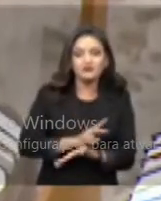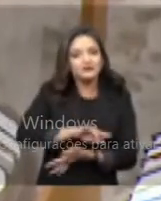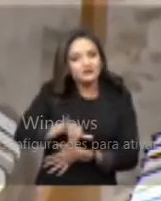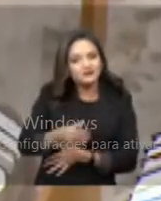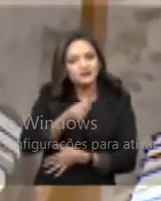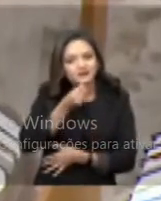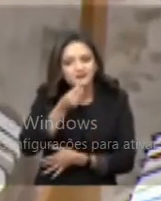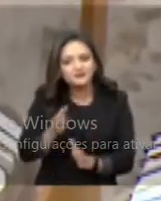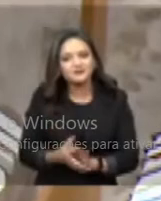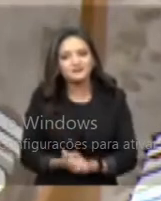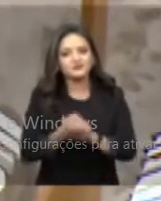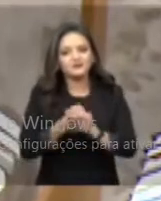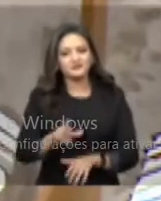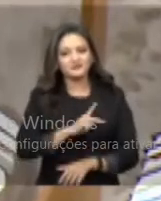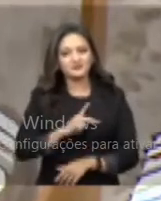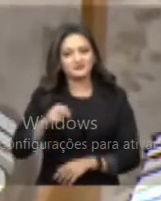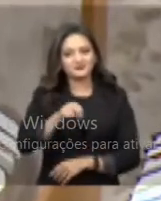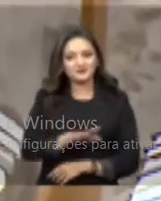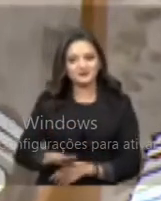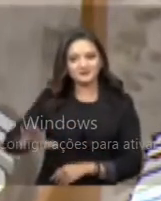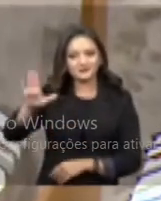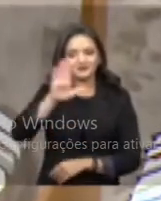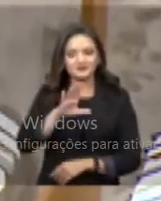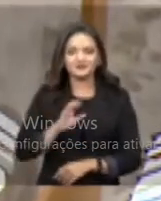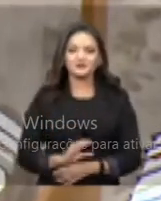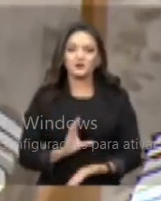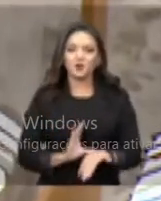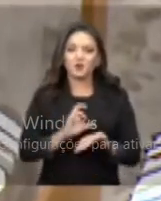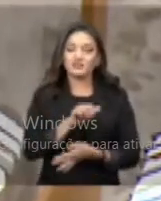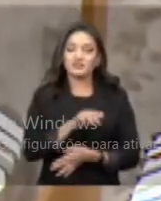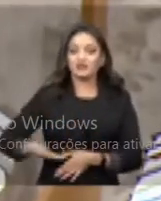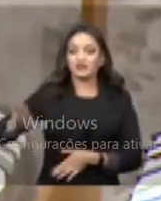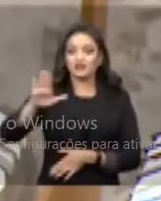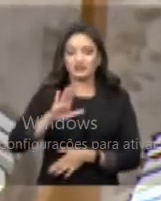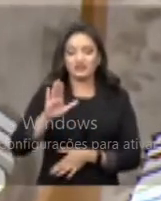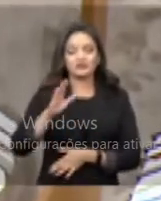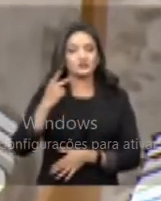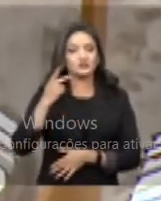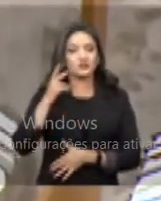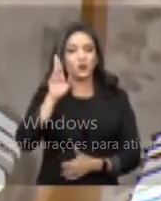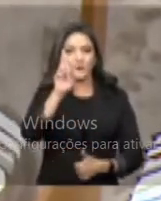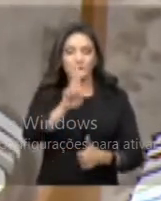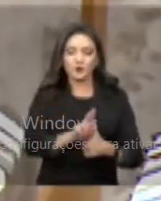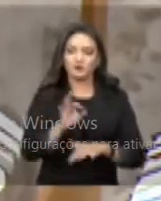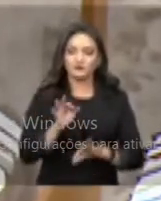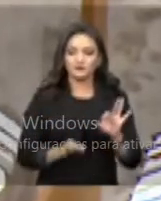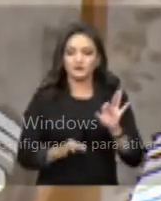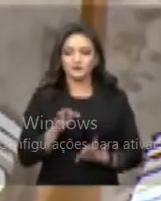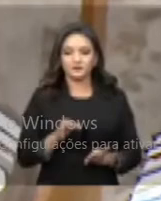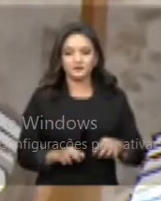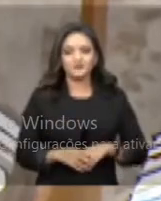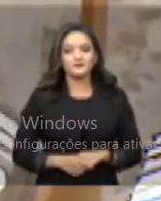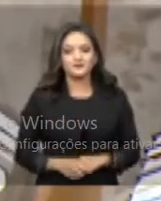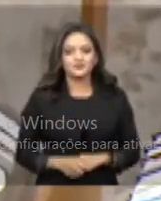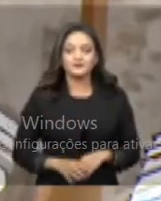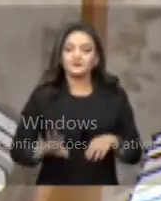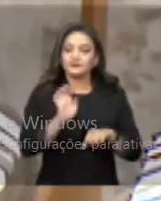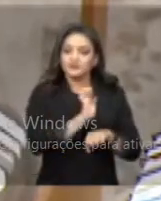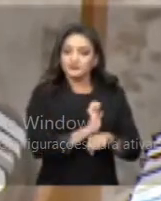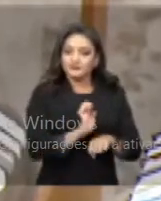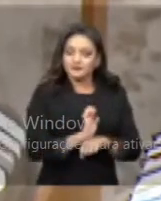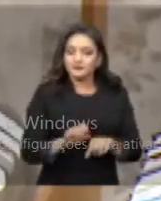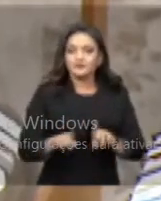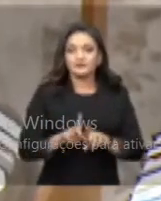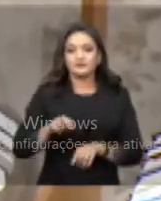presidente nacional do Conselho Nacional de Procuradores Gerais de Justiça dos Estados e da